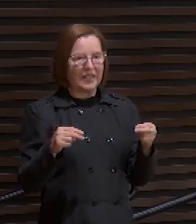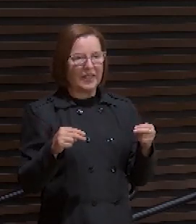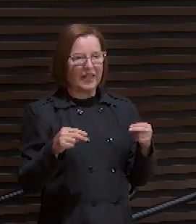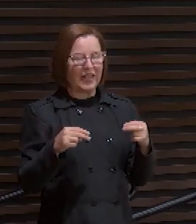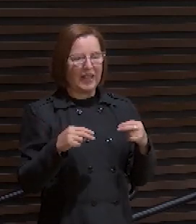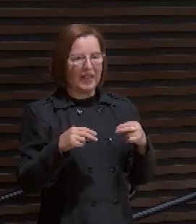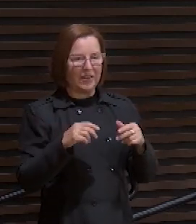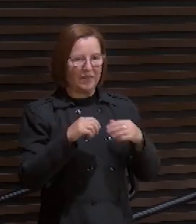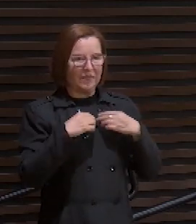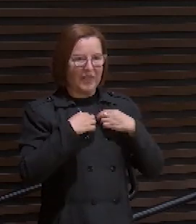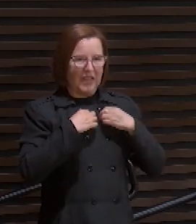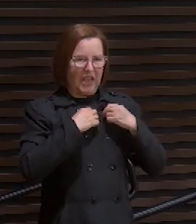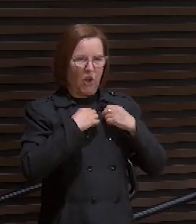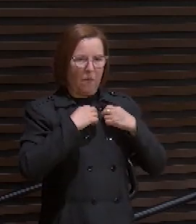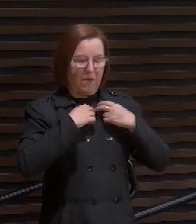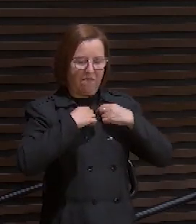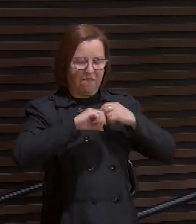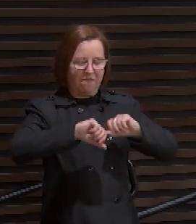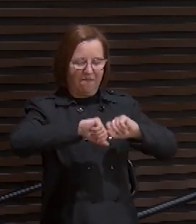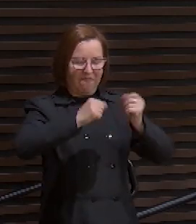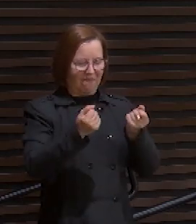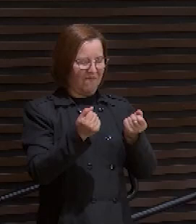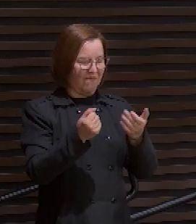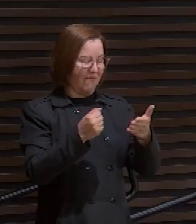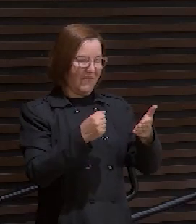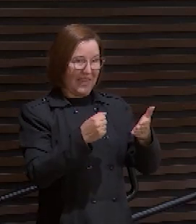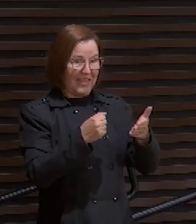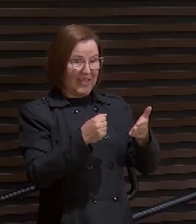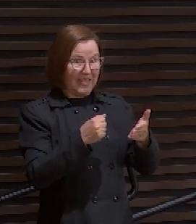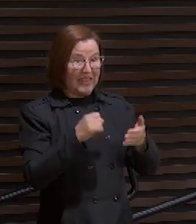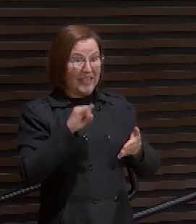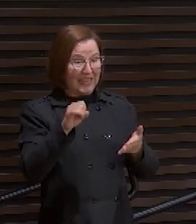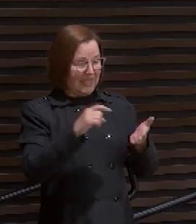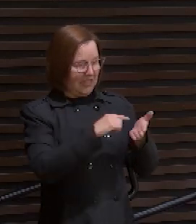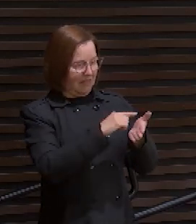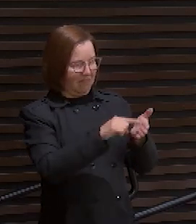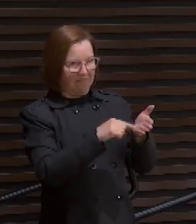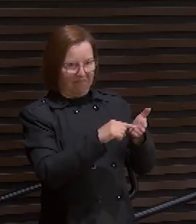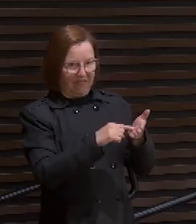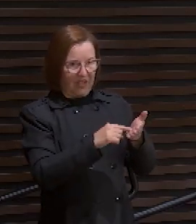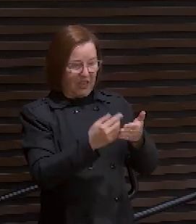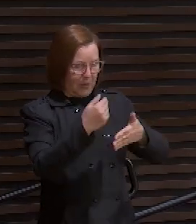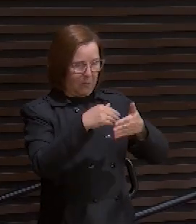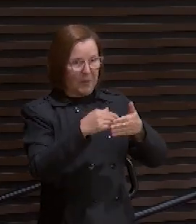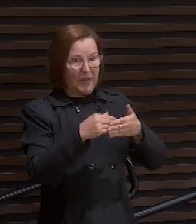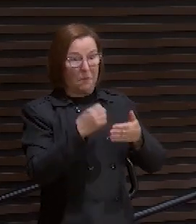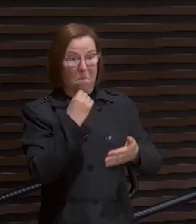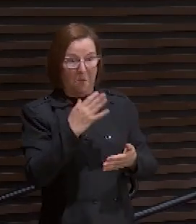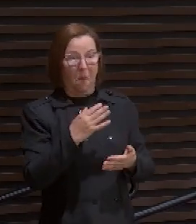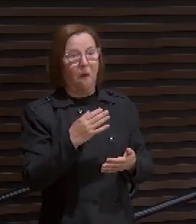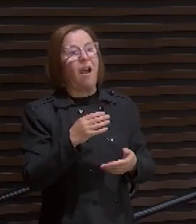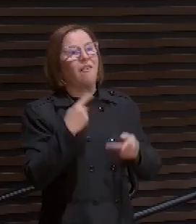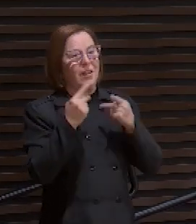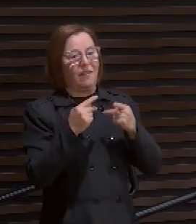avesso. Se o avesso estava bom, ela dizia, a costureira é boa.